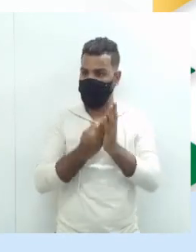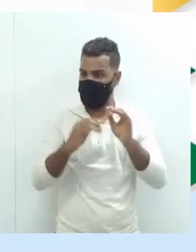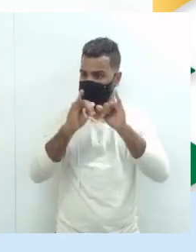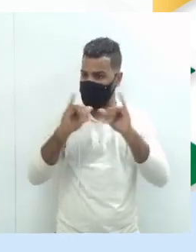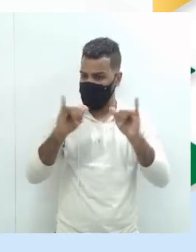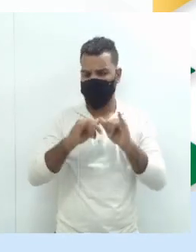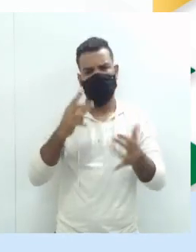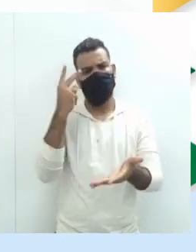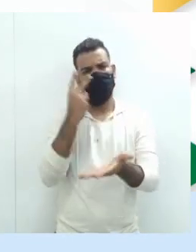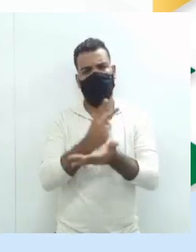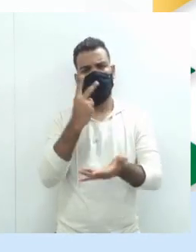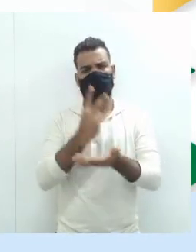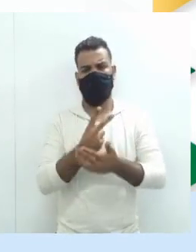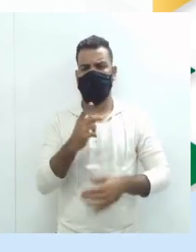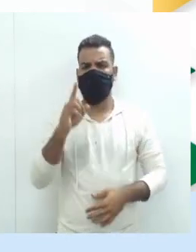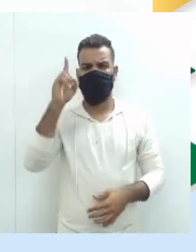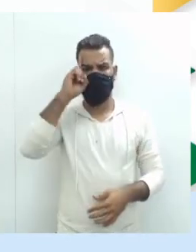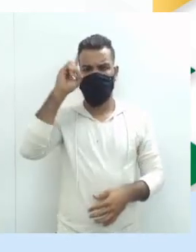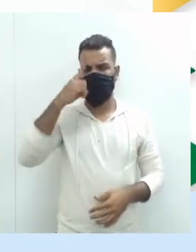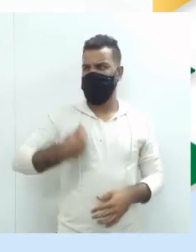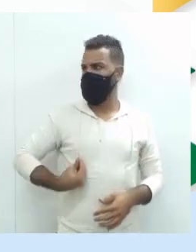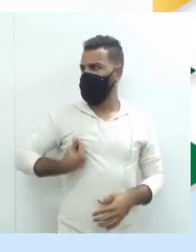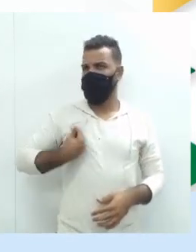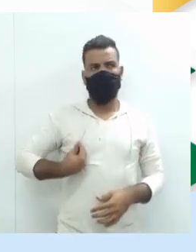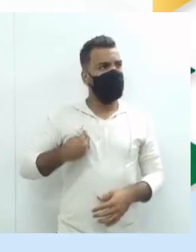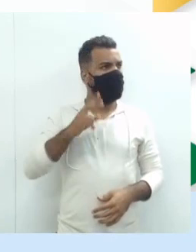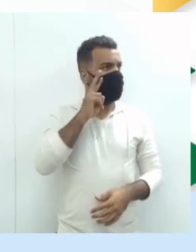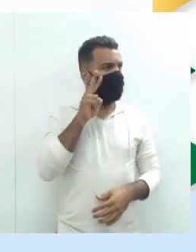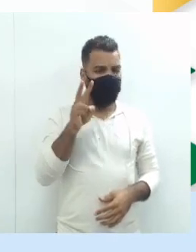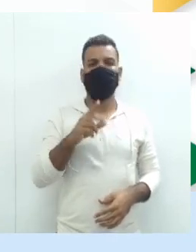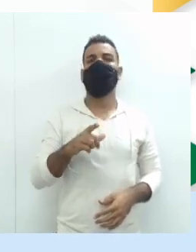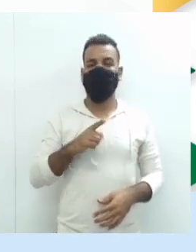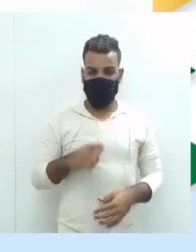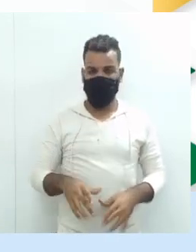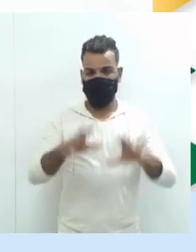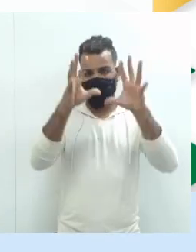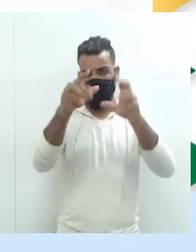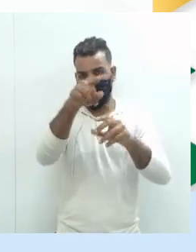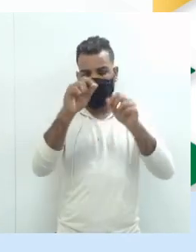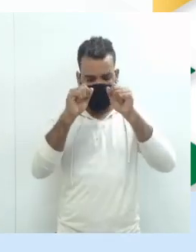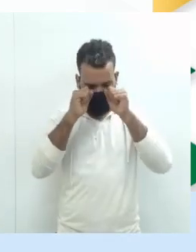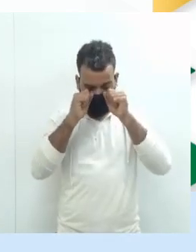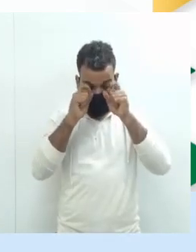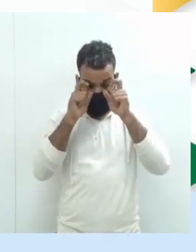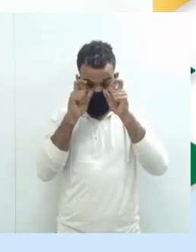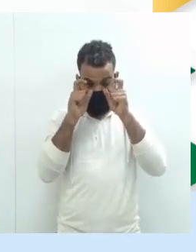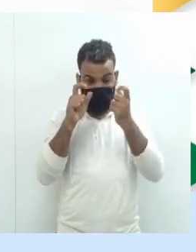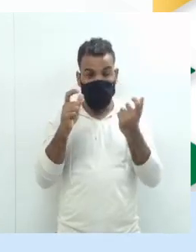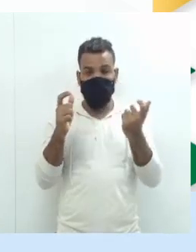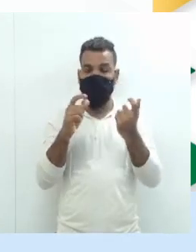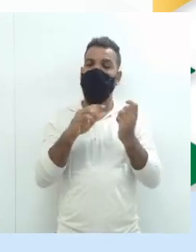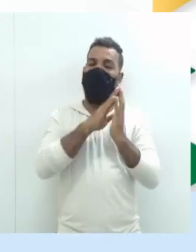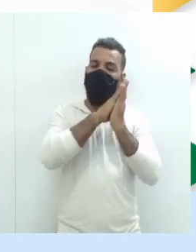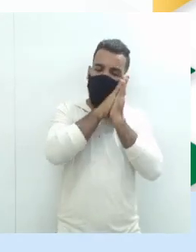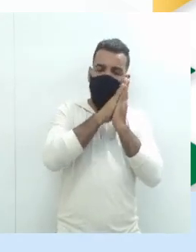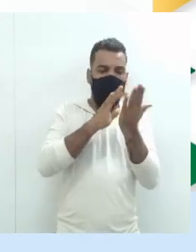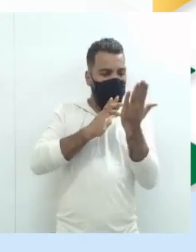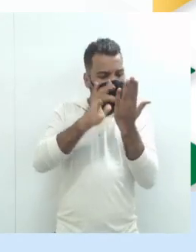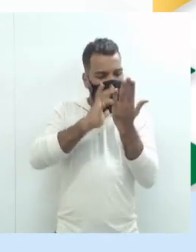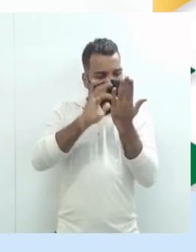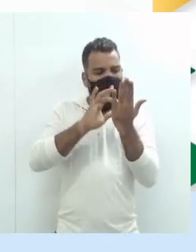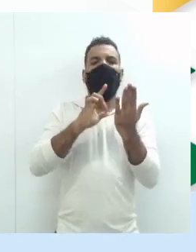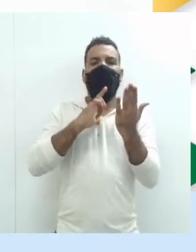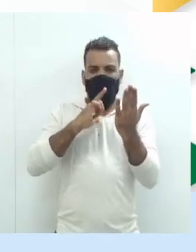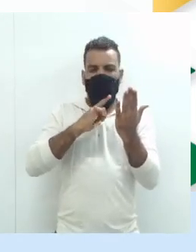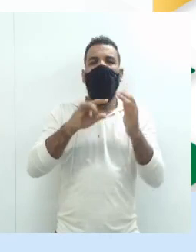momento no nosso dia a dia. Na verdade, eu acho que todo mundo aí, quando acorda, até a hora de dormir, tem contato com